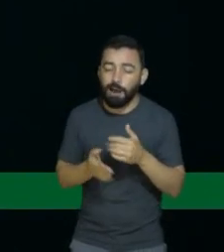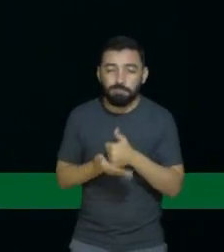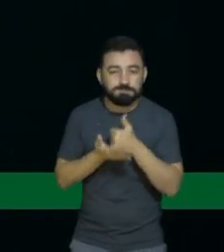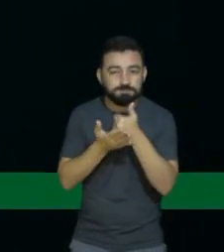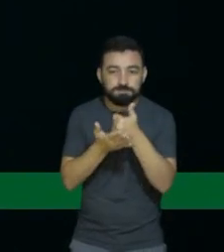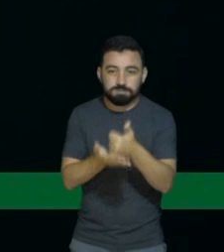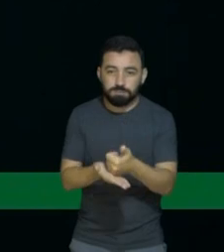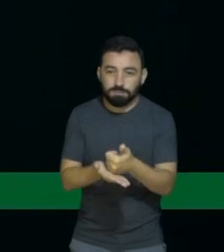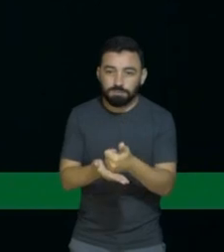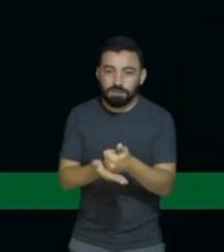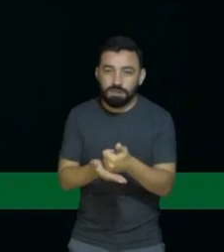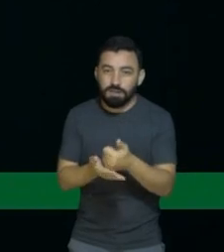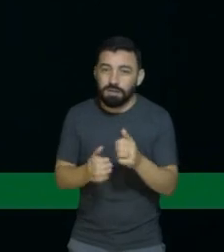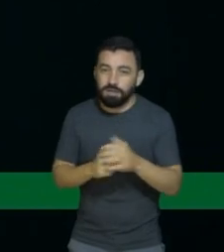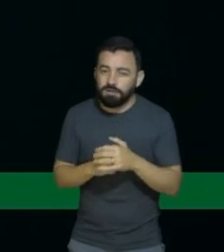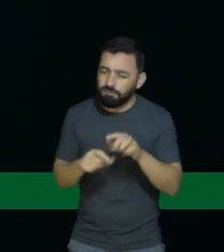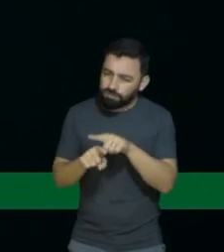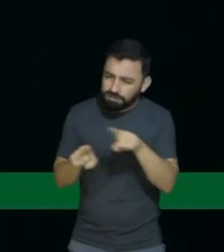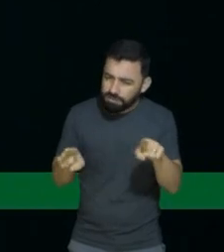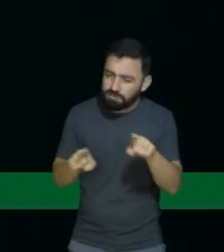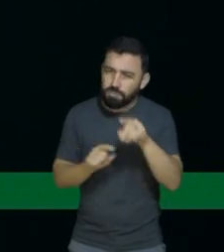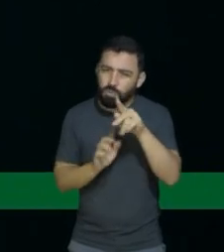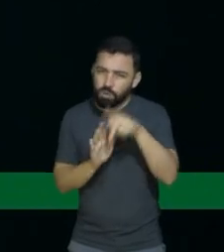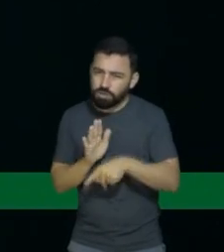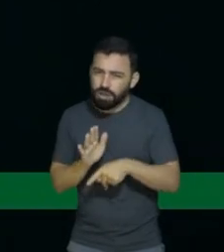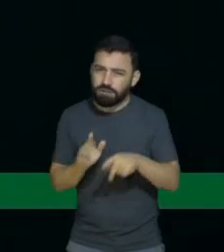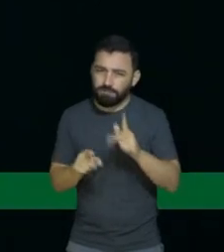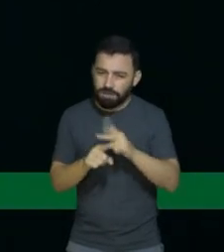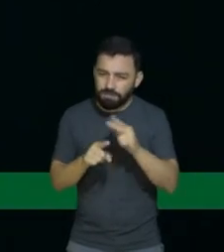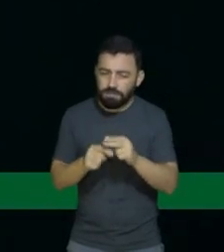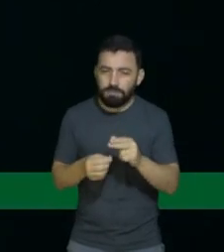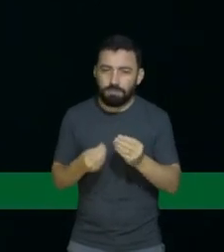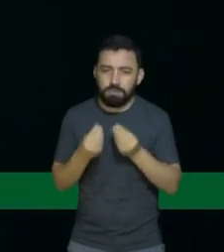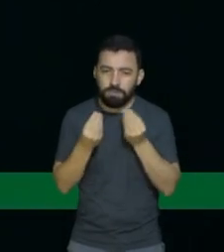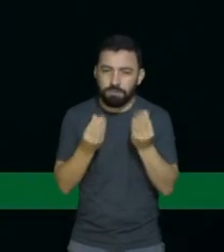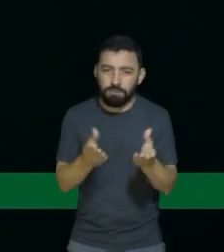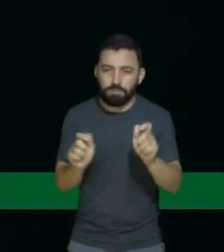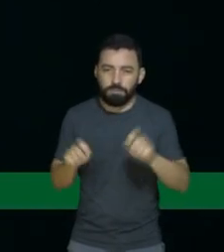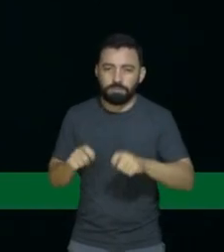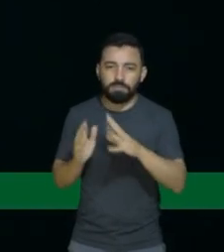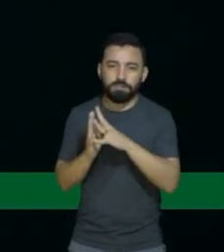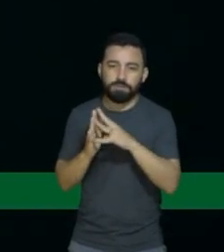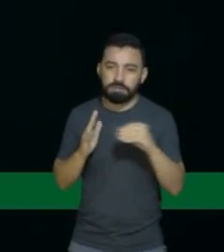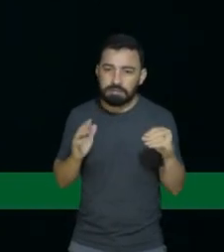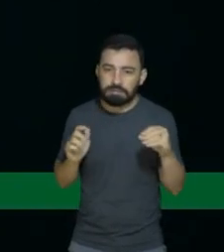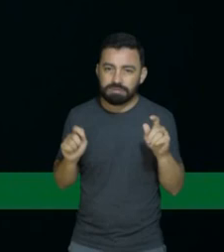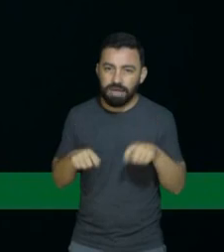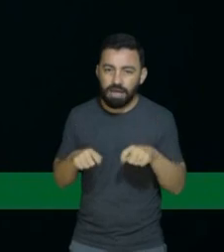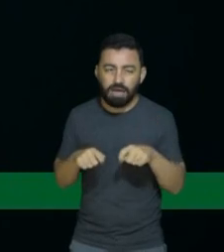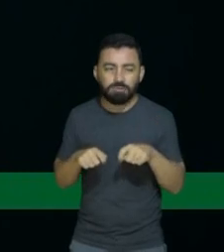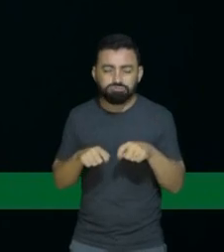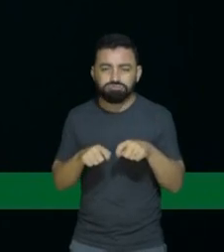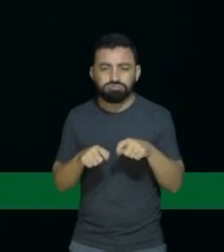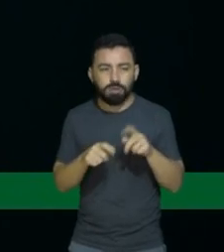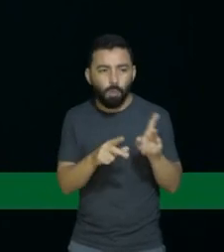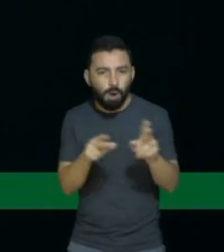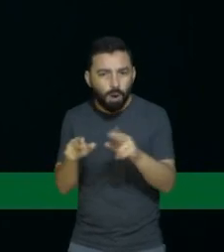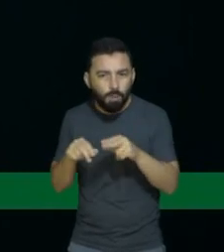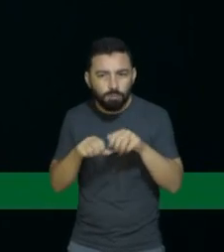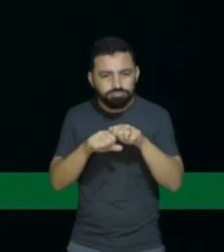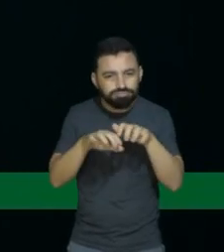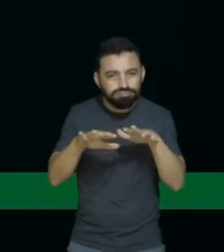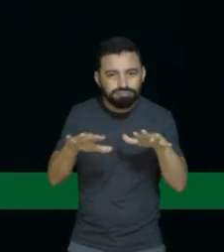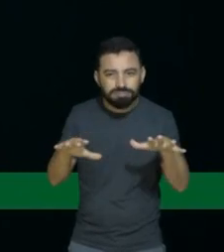invistam em em em projetos vencedores que sirvam de modelo que sejam replicáveis para que nós